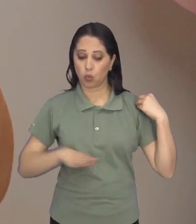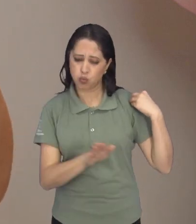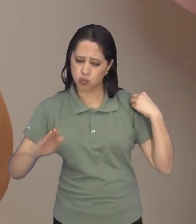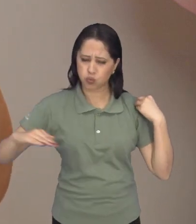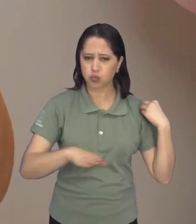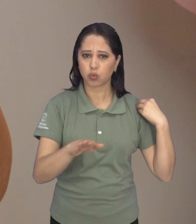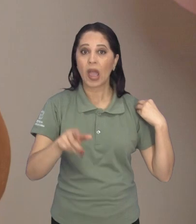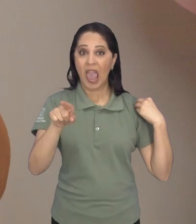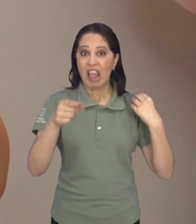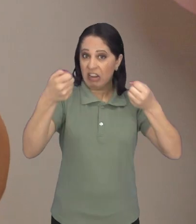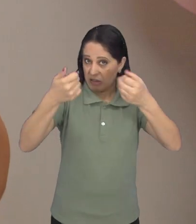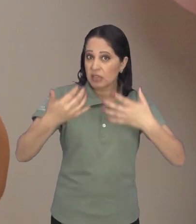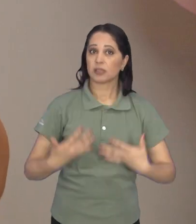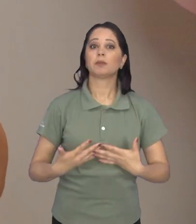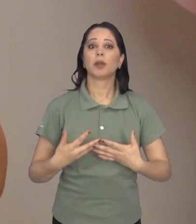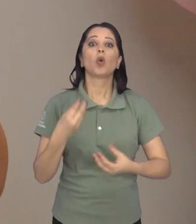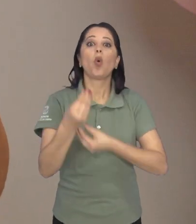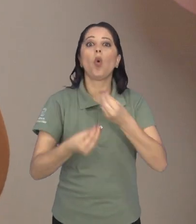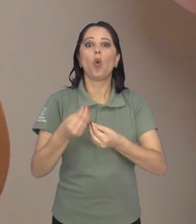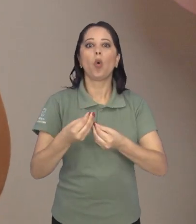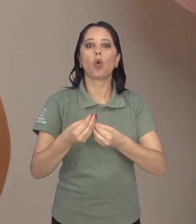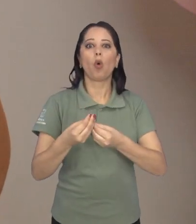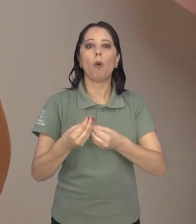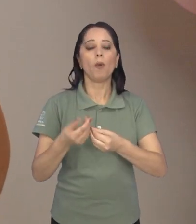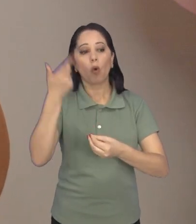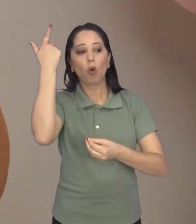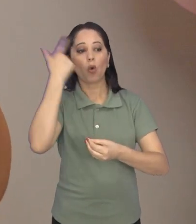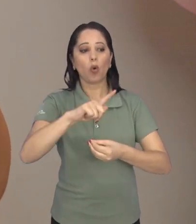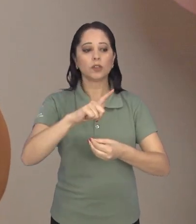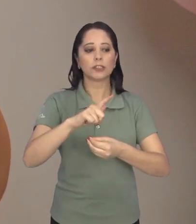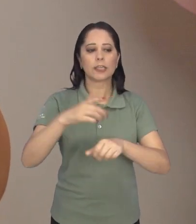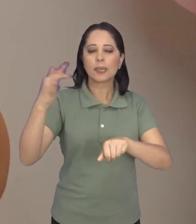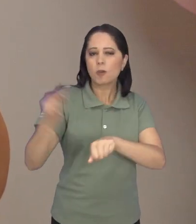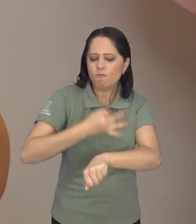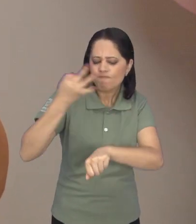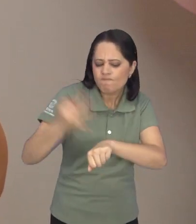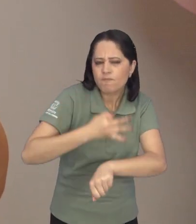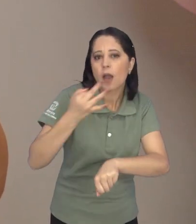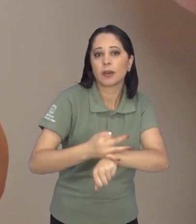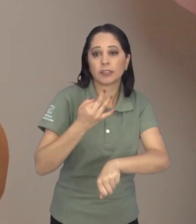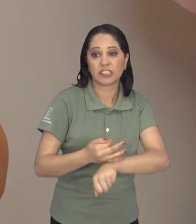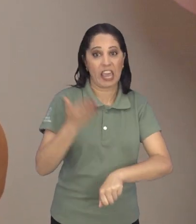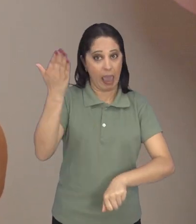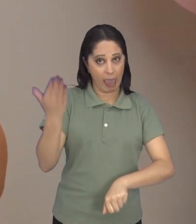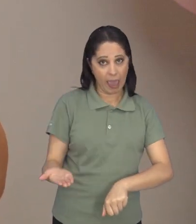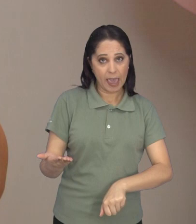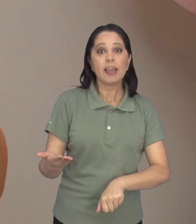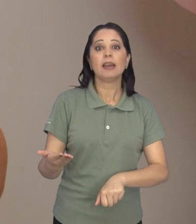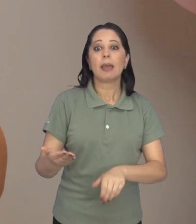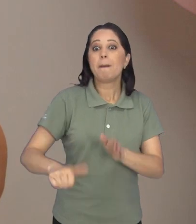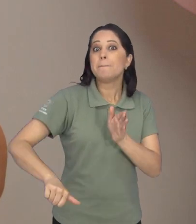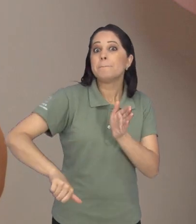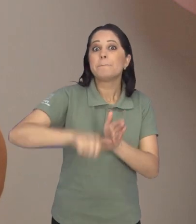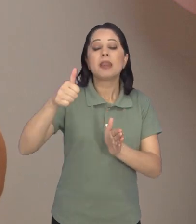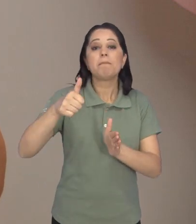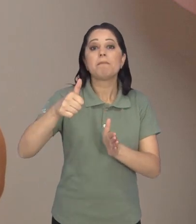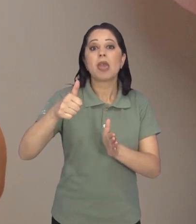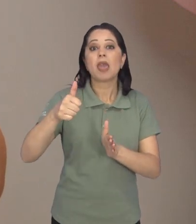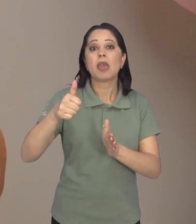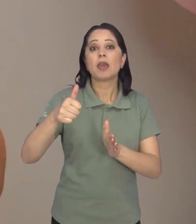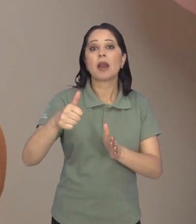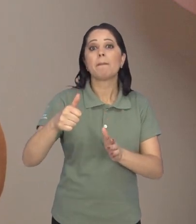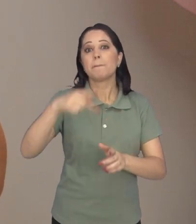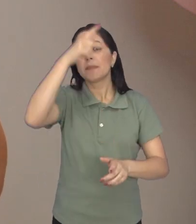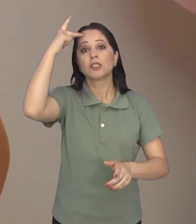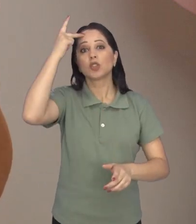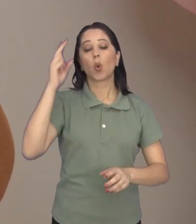no primeiro bloco? Ele contou pra gente como tem superado essa síndrome. E ele foi um dos primeiros brasileiros que